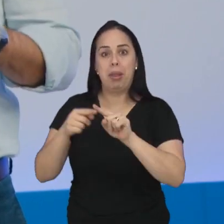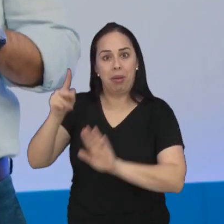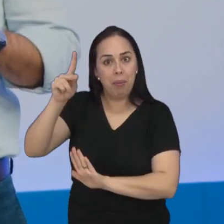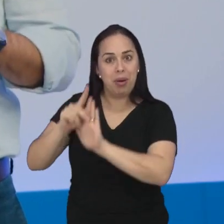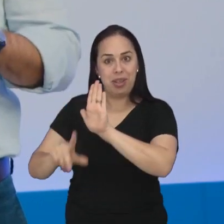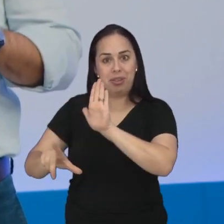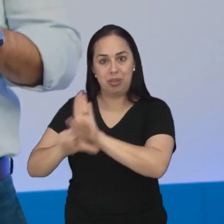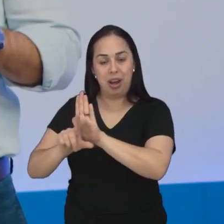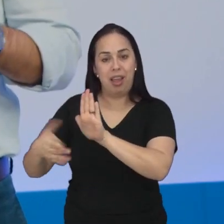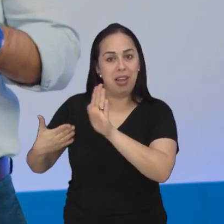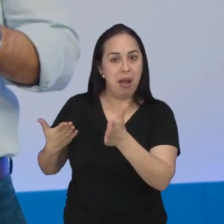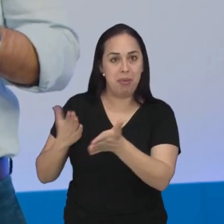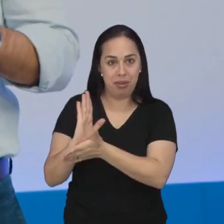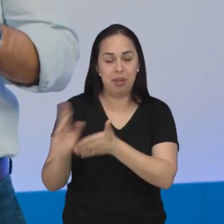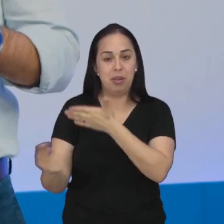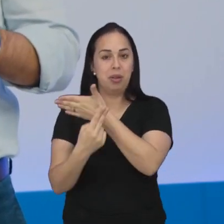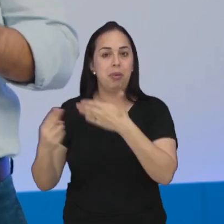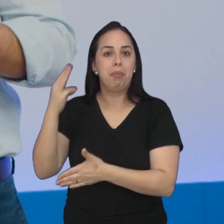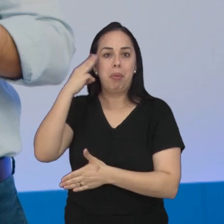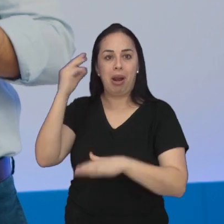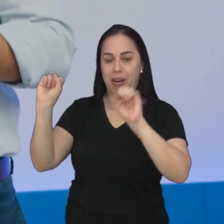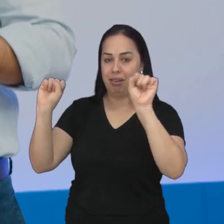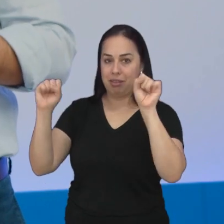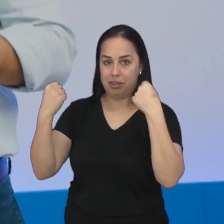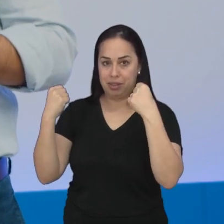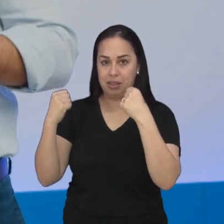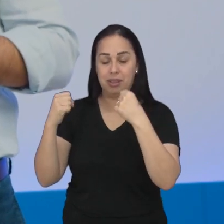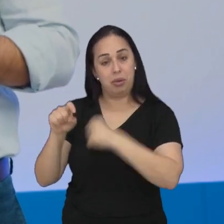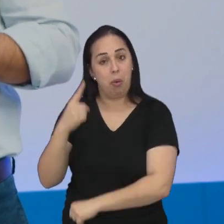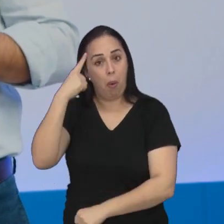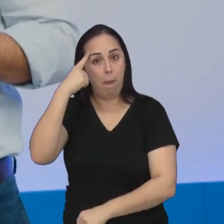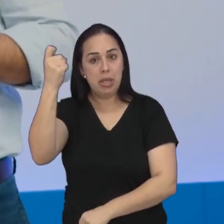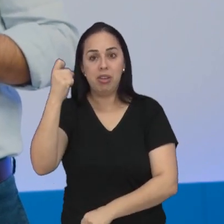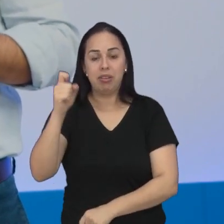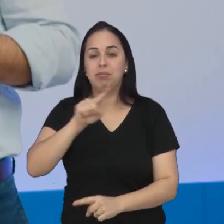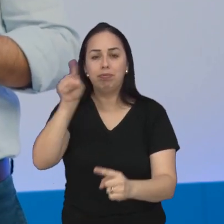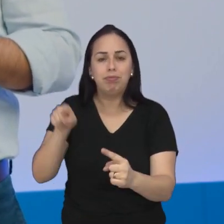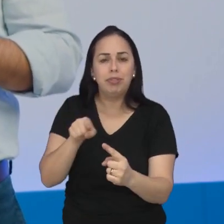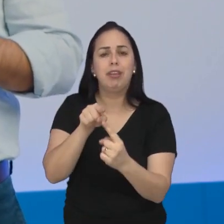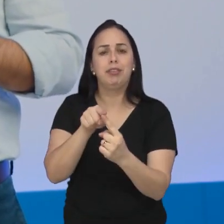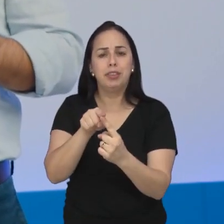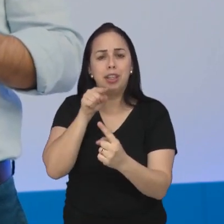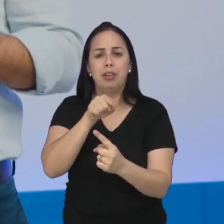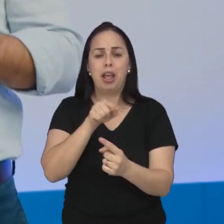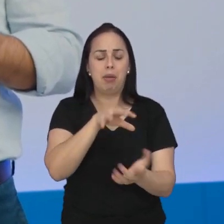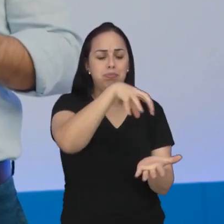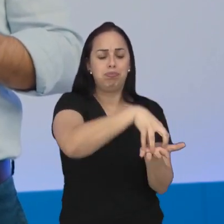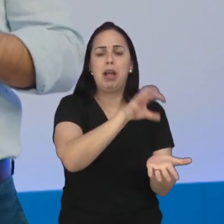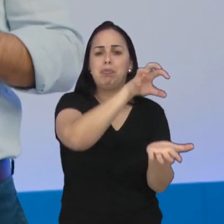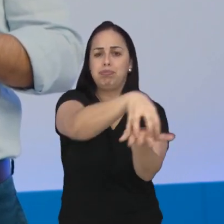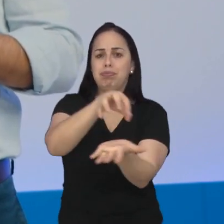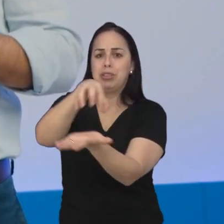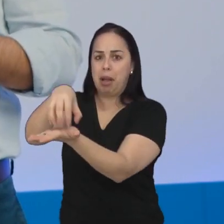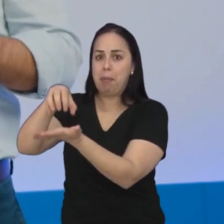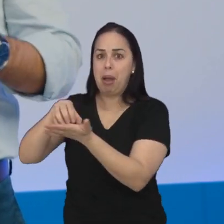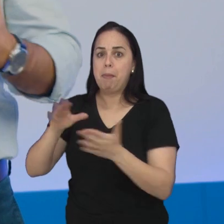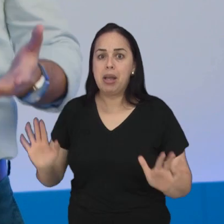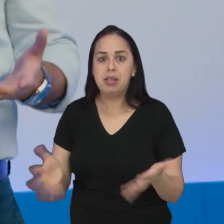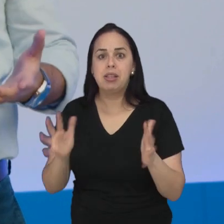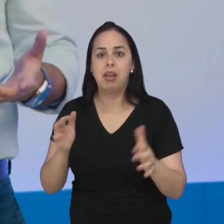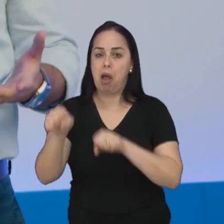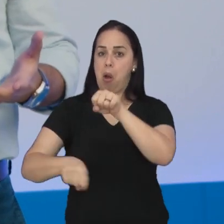lei aprovado. Apresentado pelo vereador Marcão da Academia, a ideia é ampliar o número de bike points pela cidade, maneira de